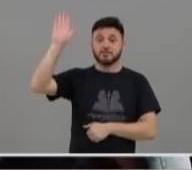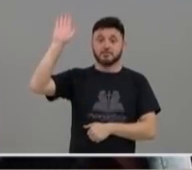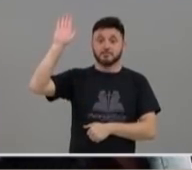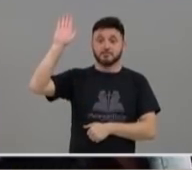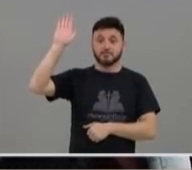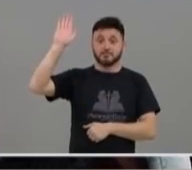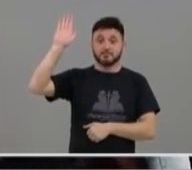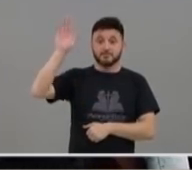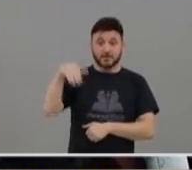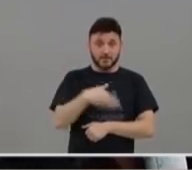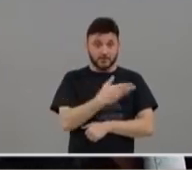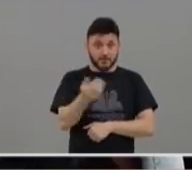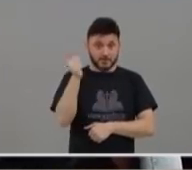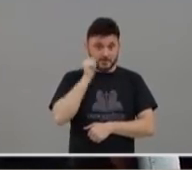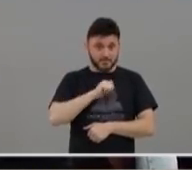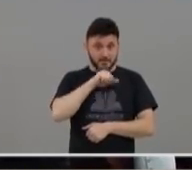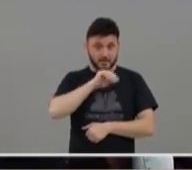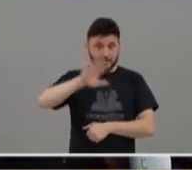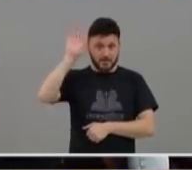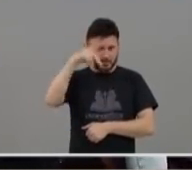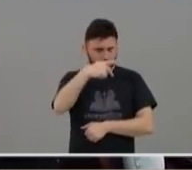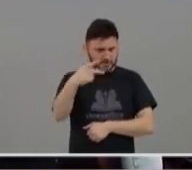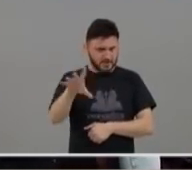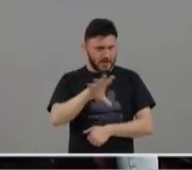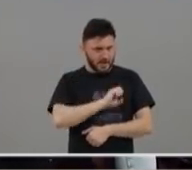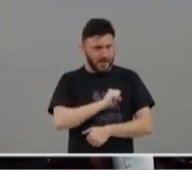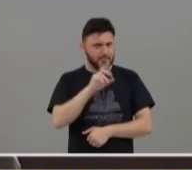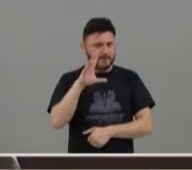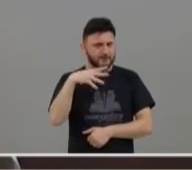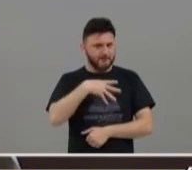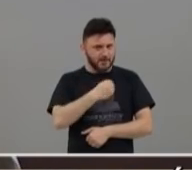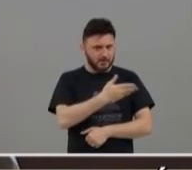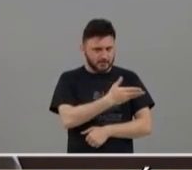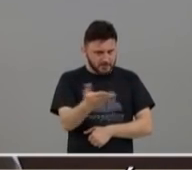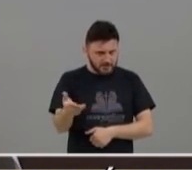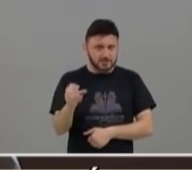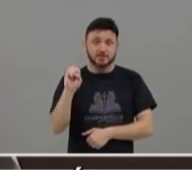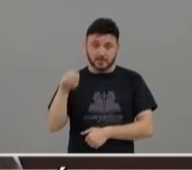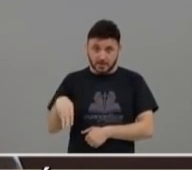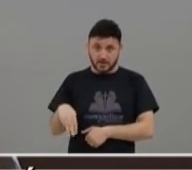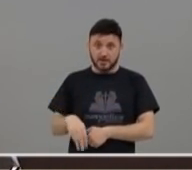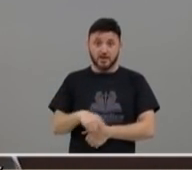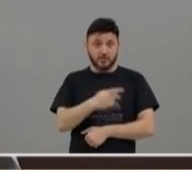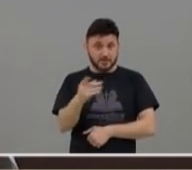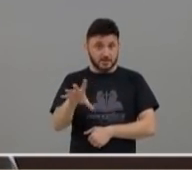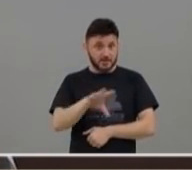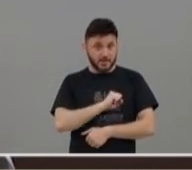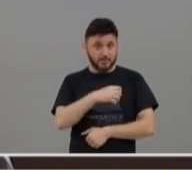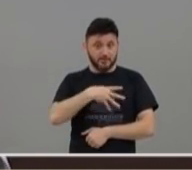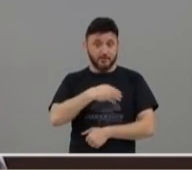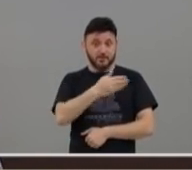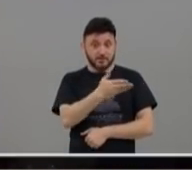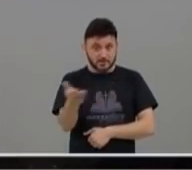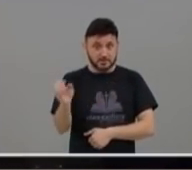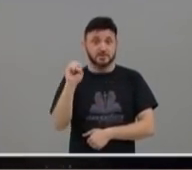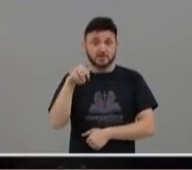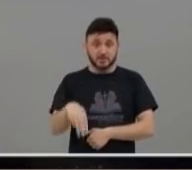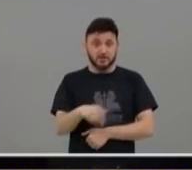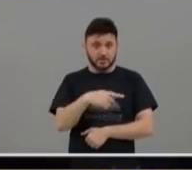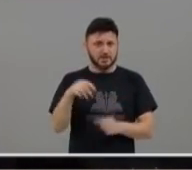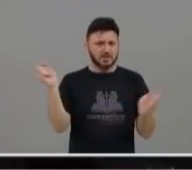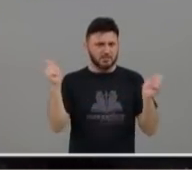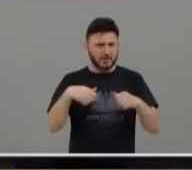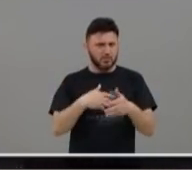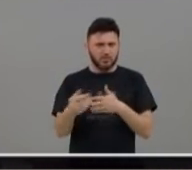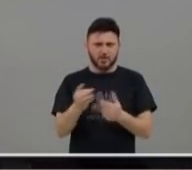favor. Vocês que são mães, vocês amam muito a família de vocês? Sim. Vocês amam os filhos de vocês? Vocês seriam capazes de qualquer